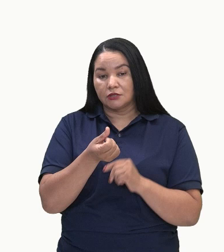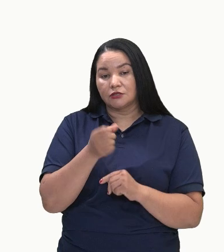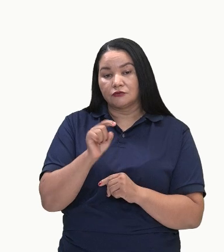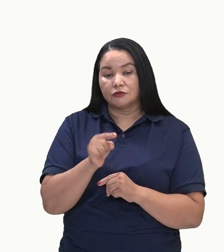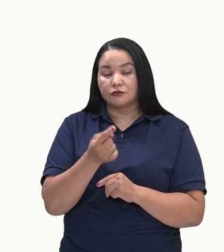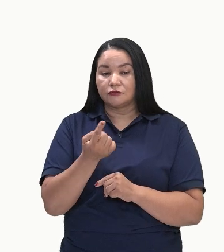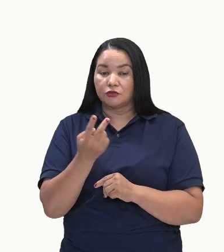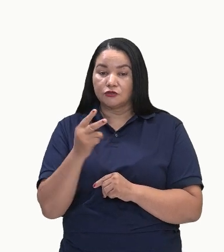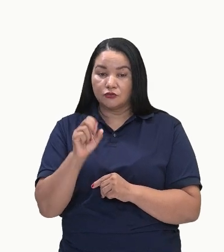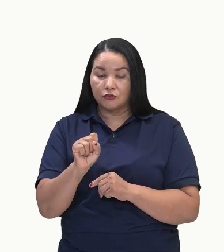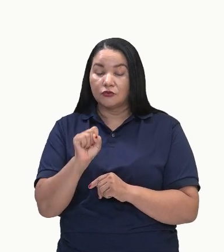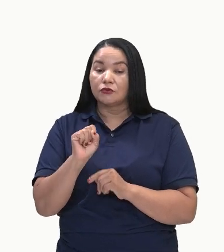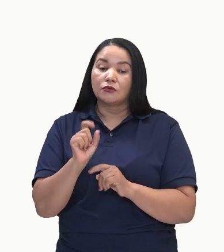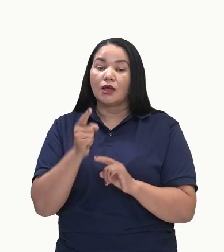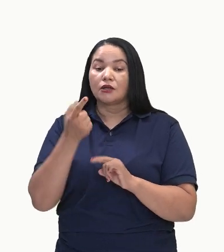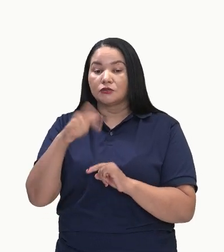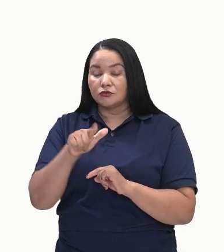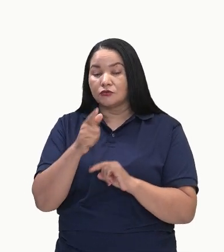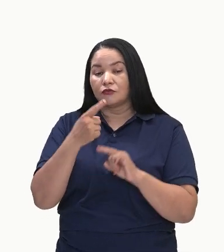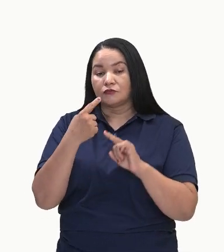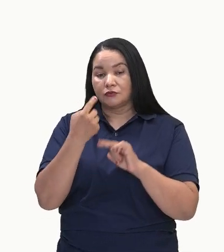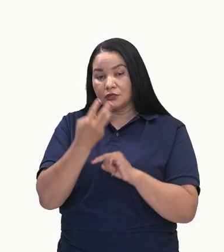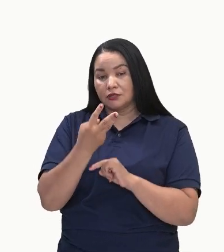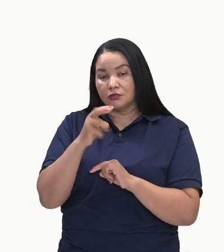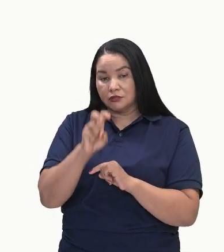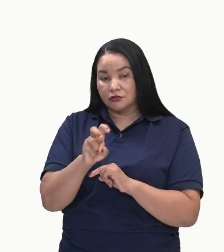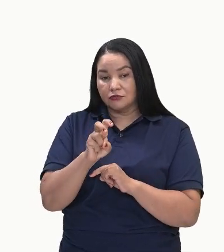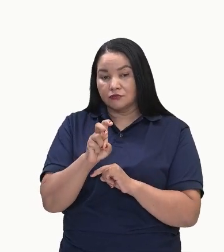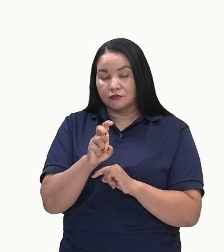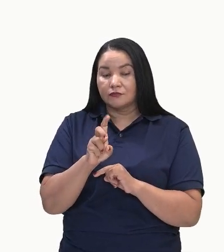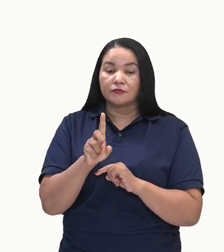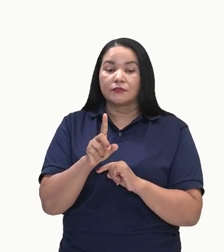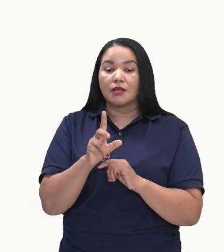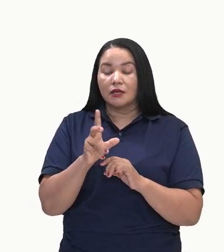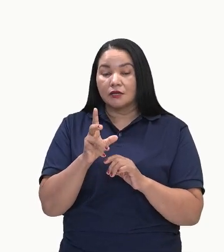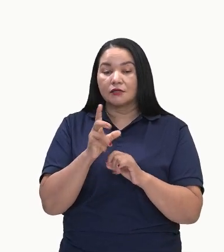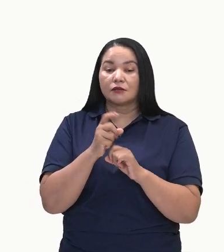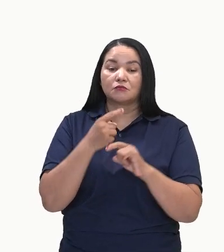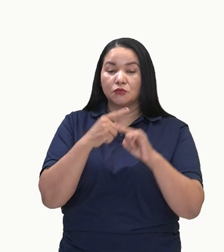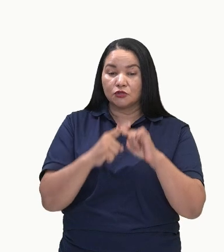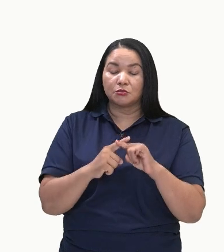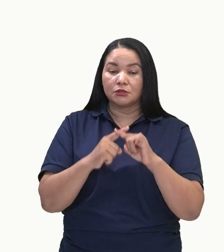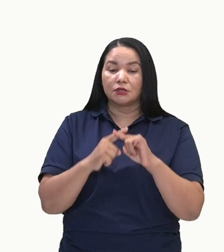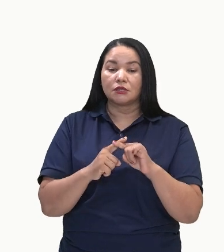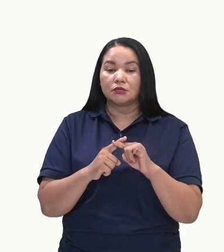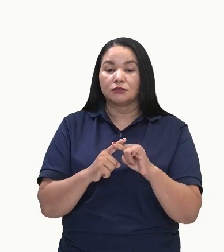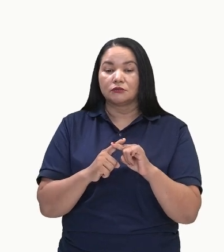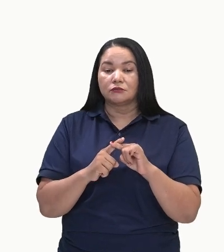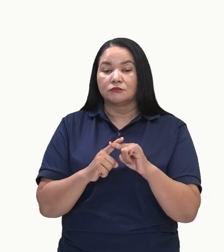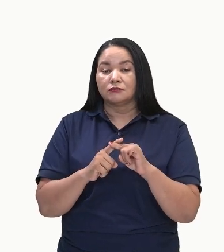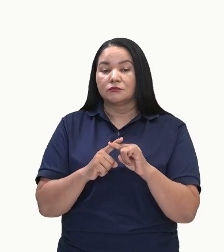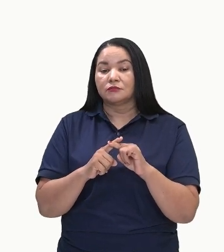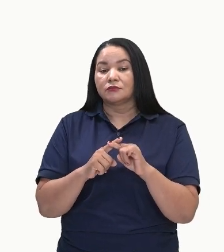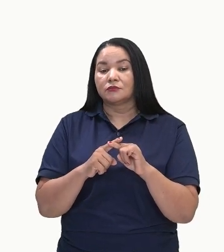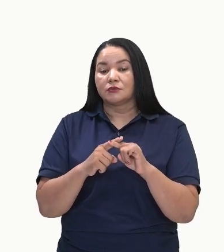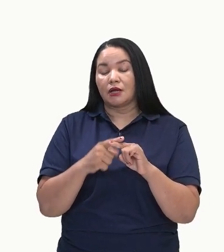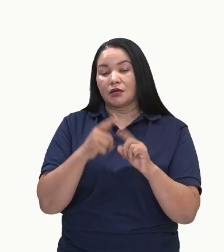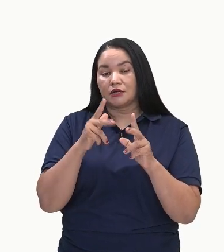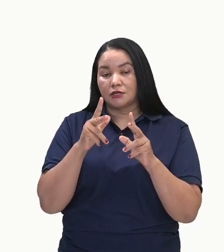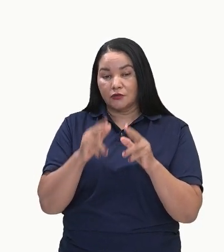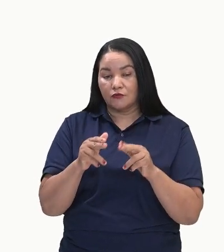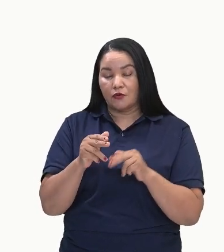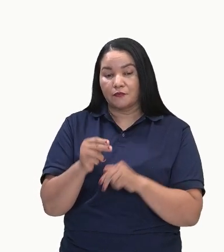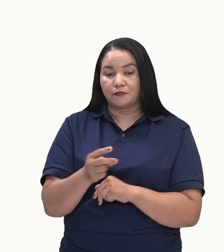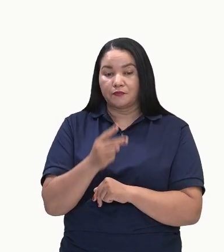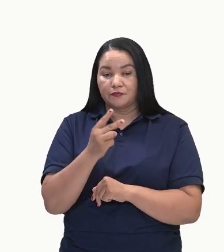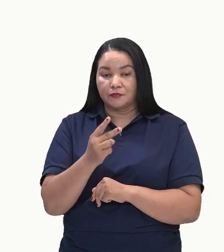repetimos o 35, tá bom? Só para fazer por parte. E aí depois fizemos 6,28 multiplicado por 35, que